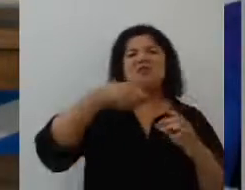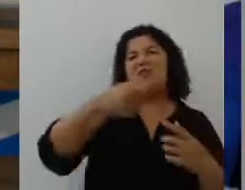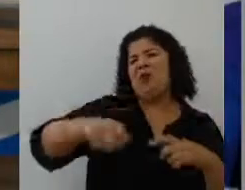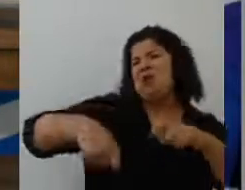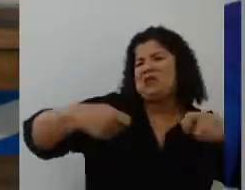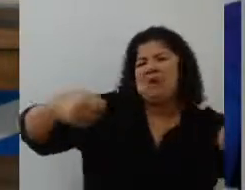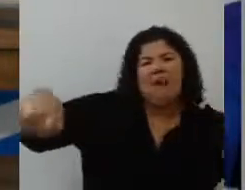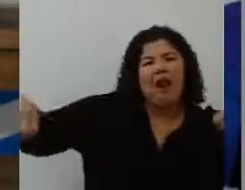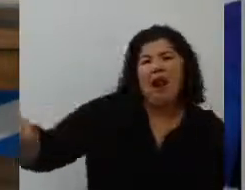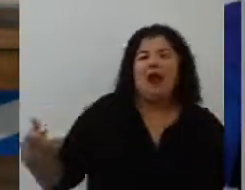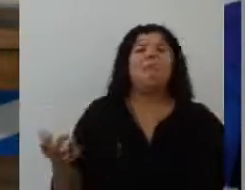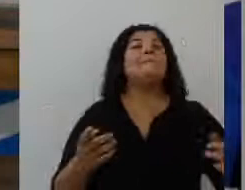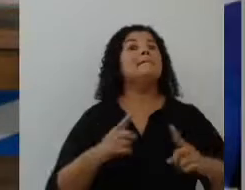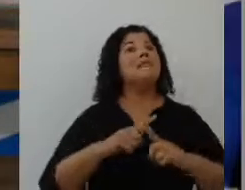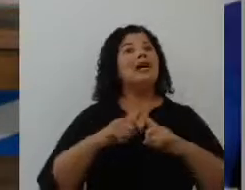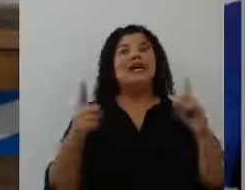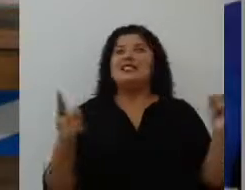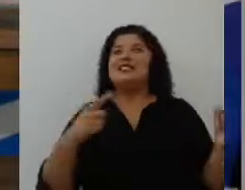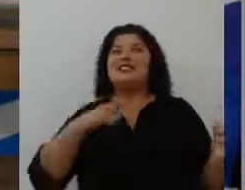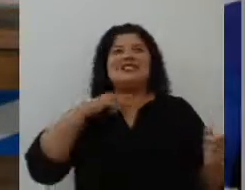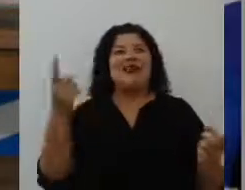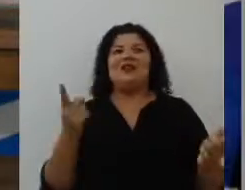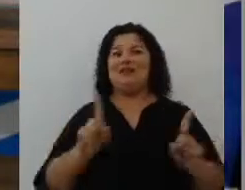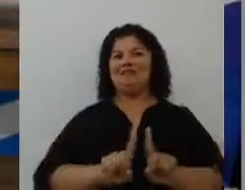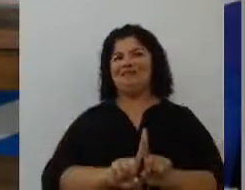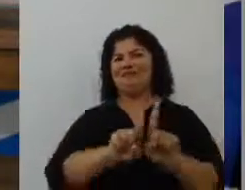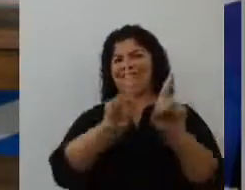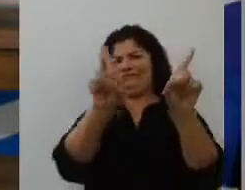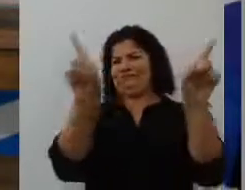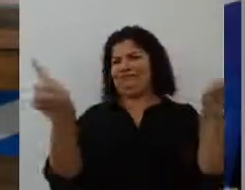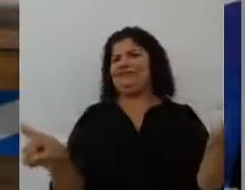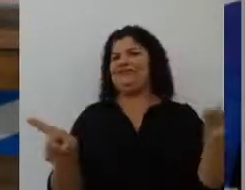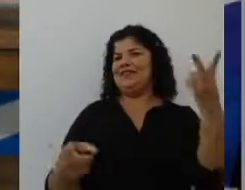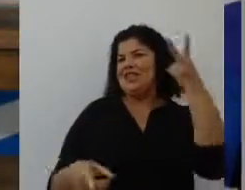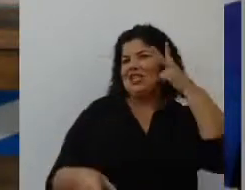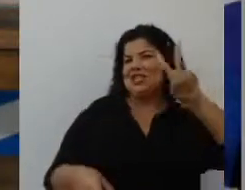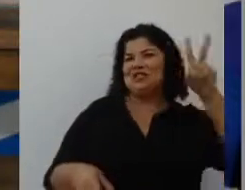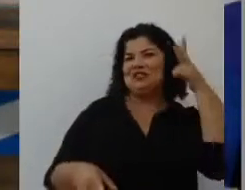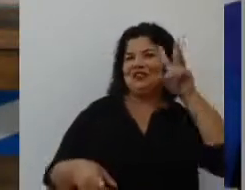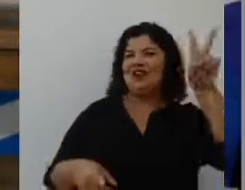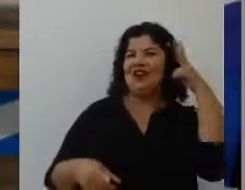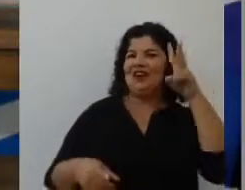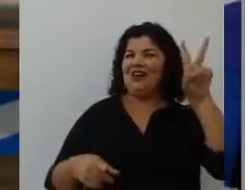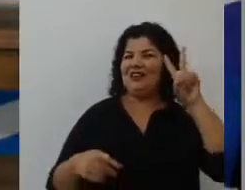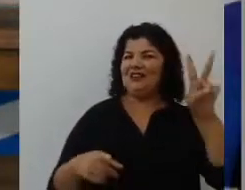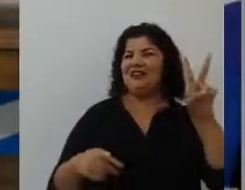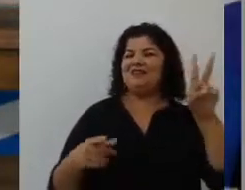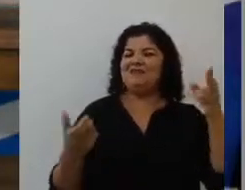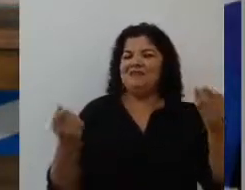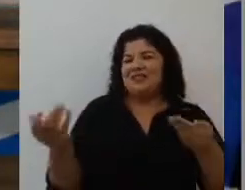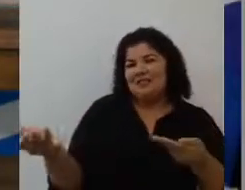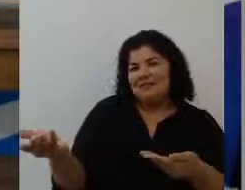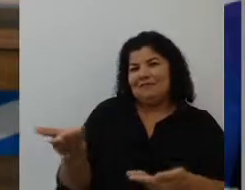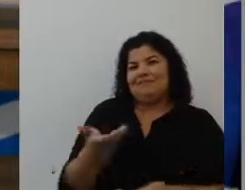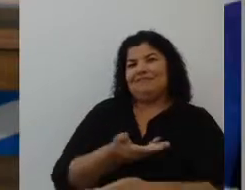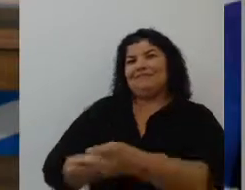A gente não consegue falar de literatura sem relacionar a literatura à